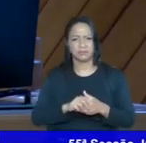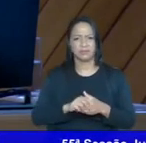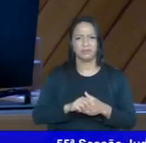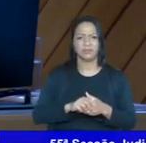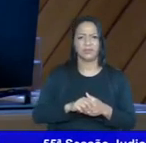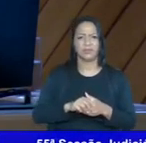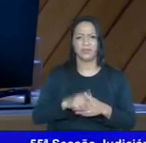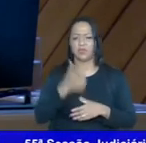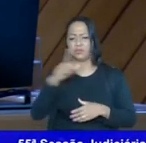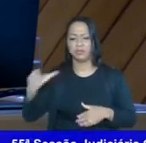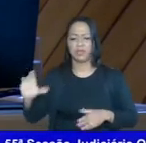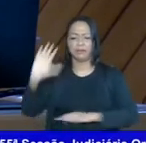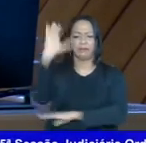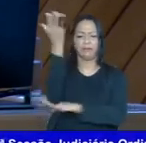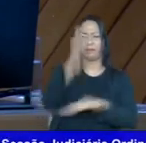ambiental penal.